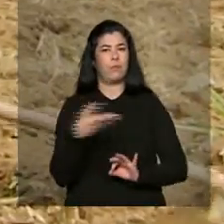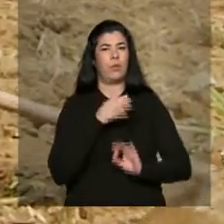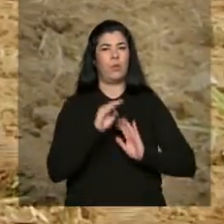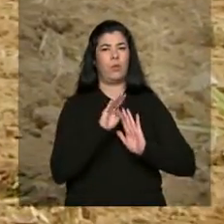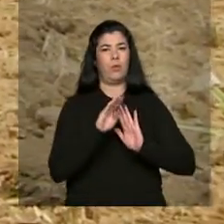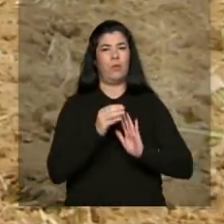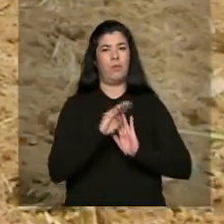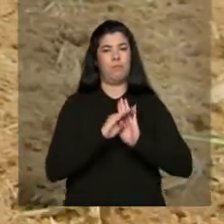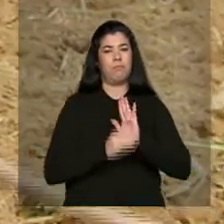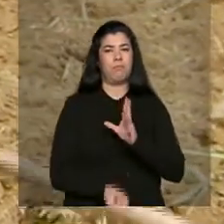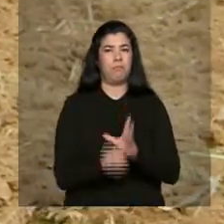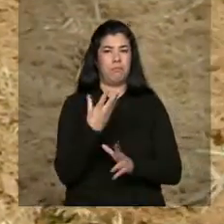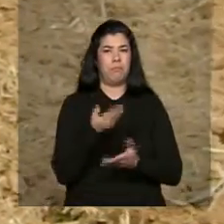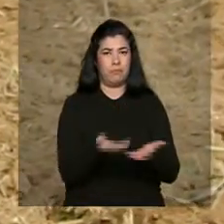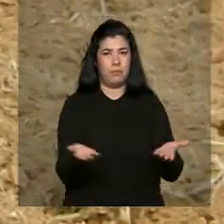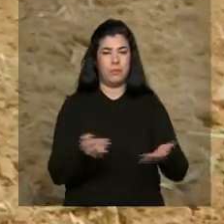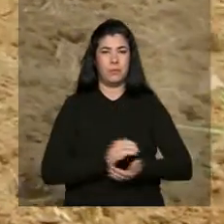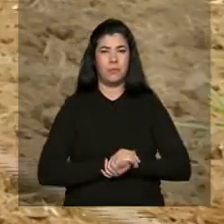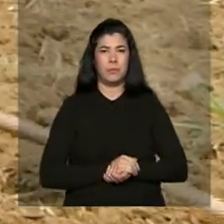produção.